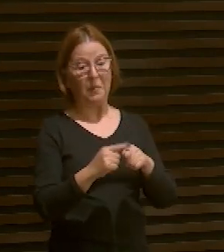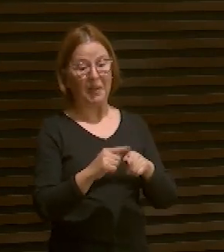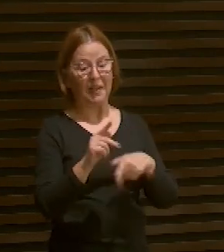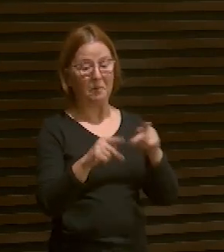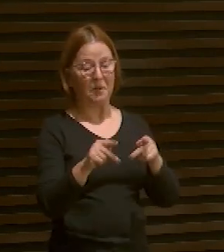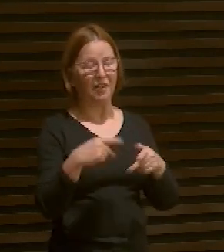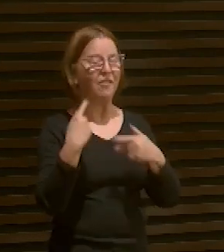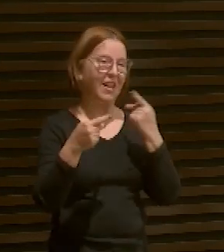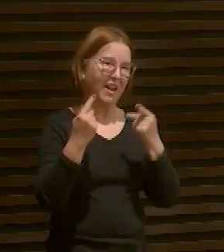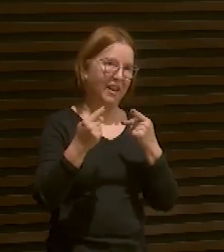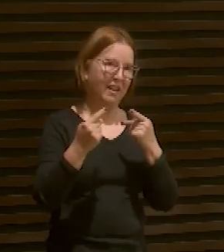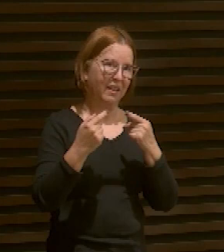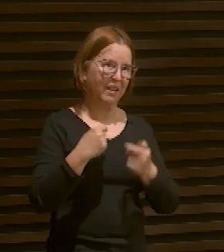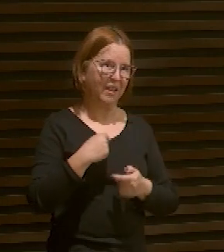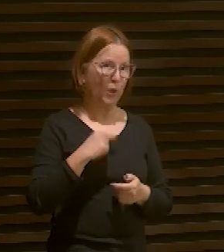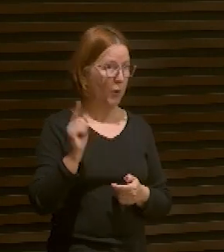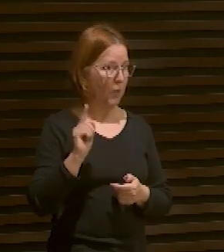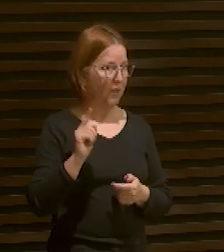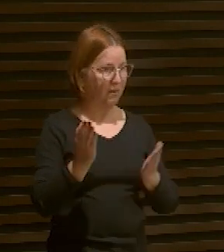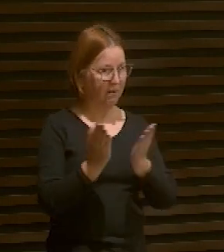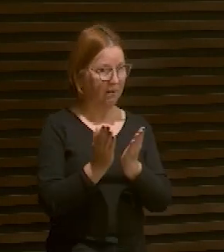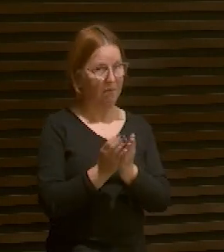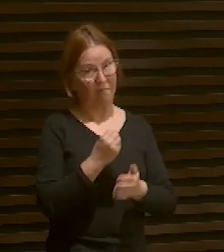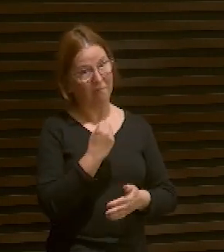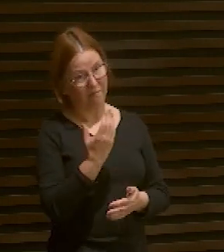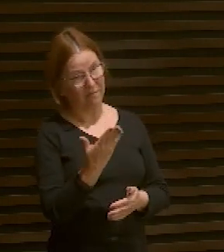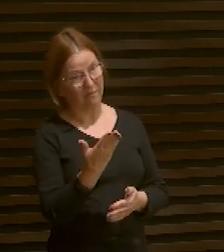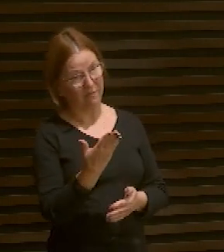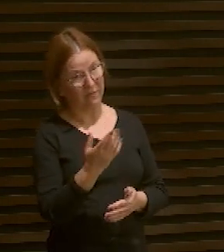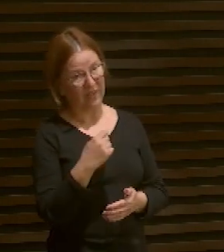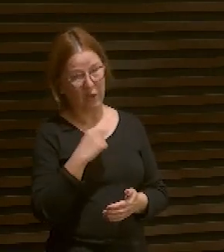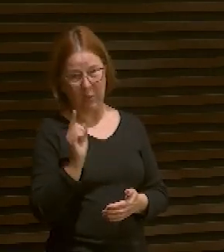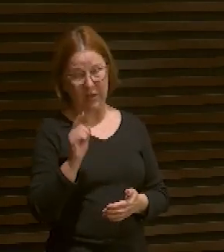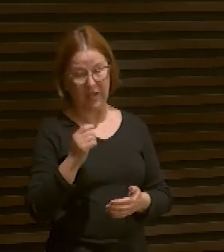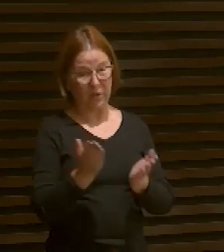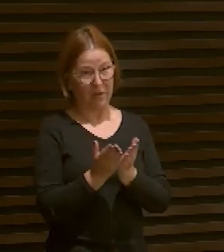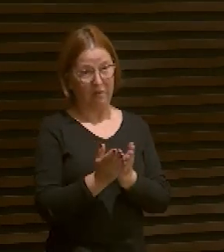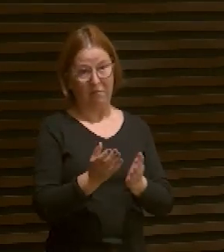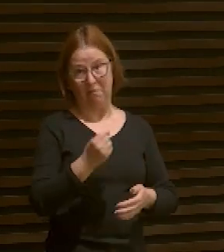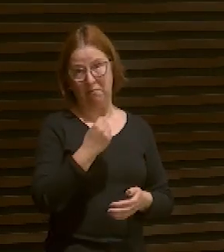vão falar que eu não sou um cristão bonzinho, que eu não sou um cristão bom.